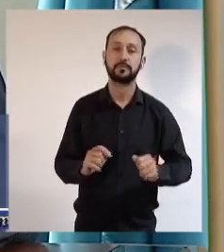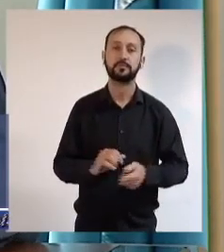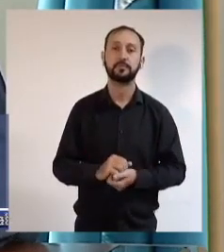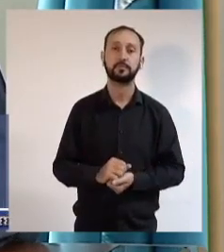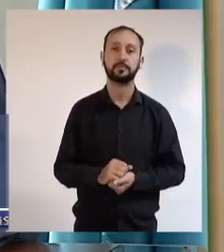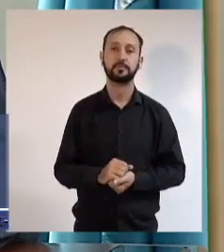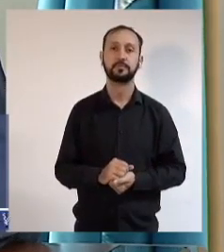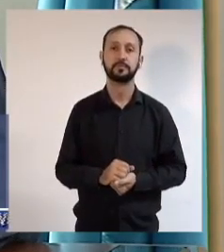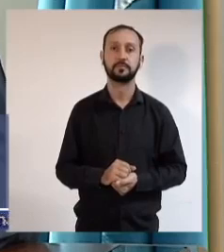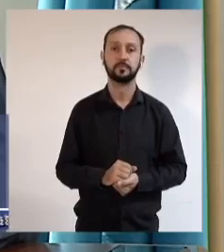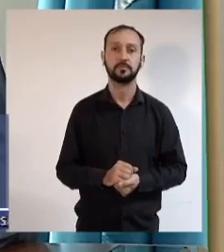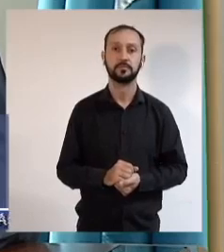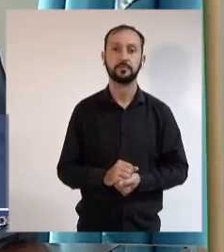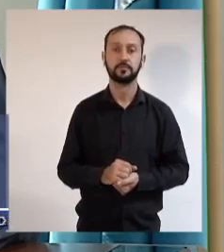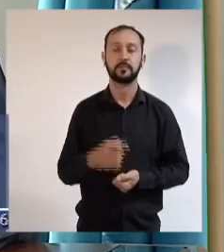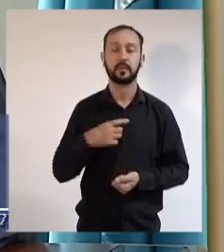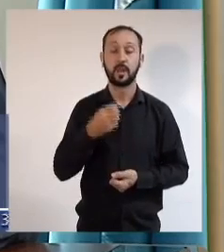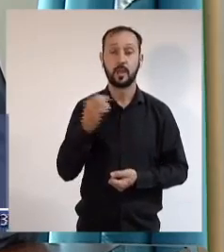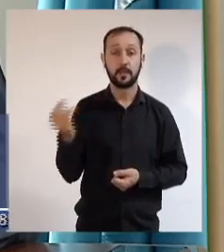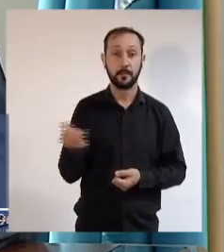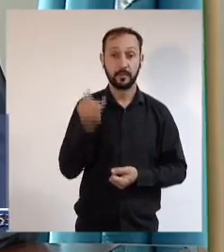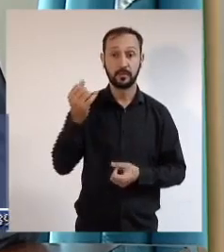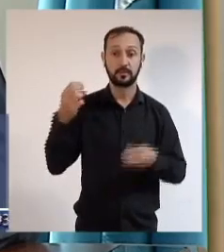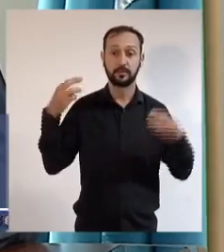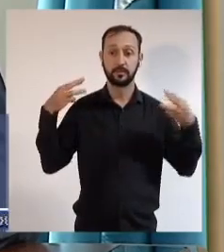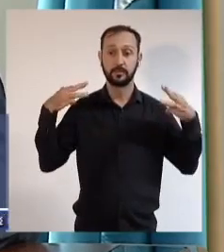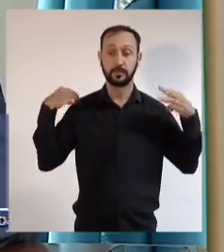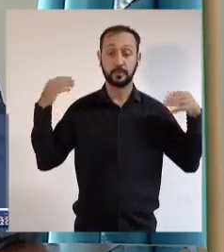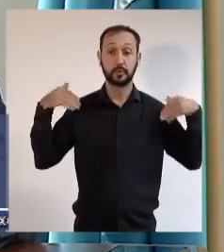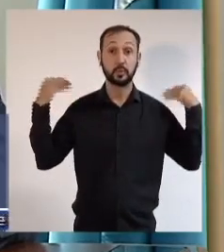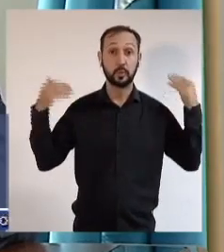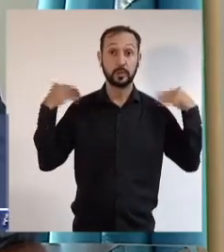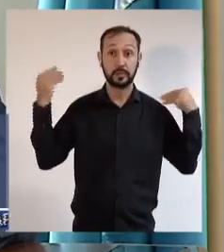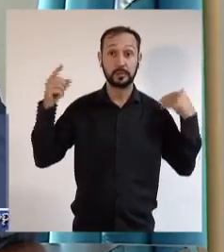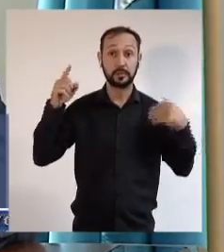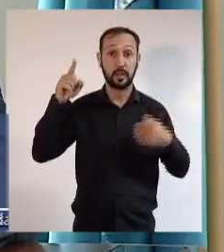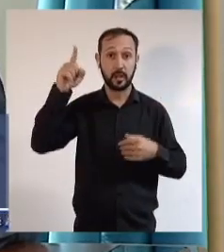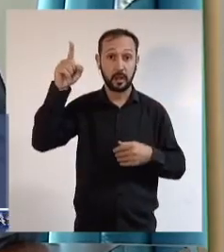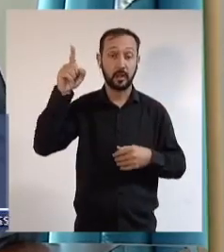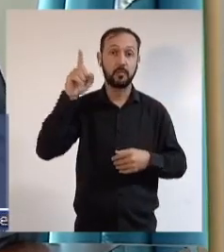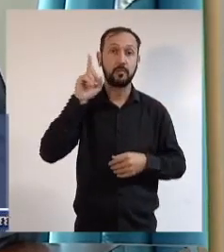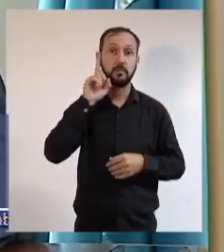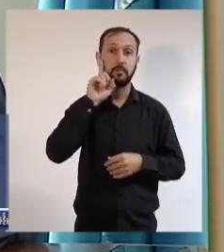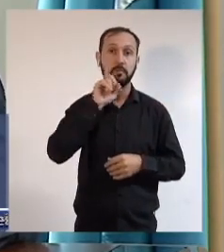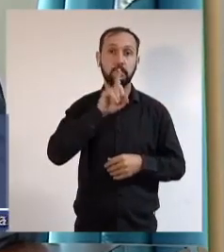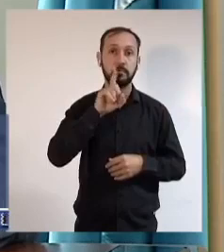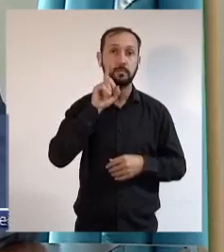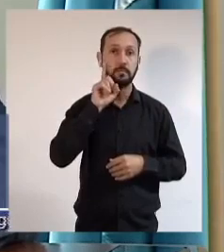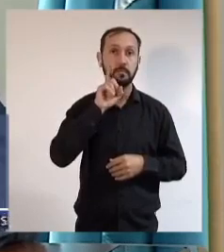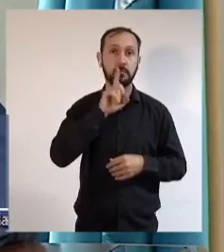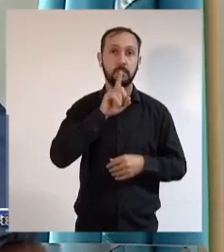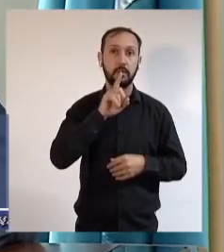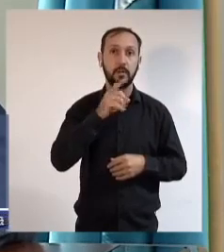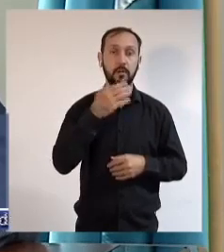para o turismo no estados unidos eu fiquei